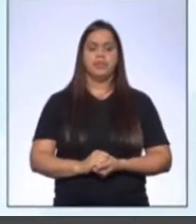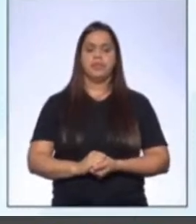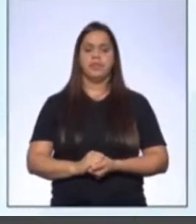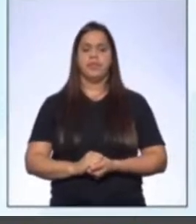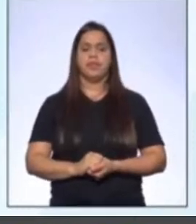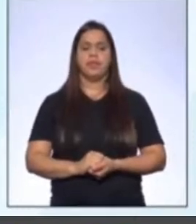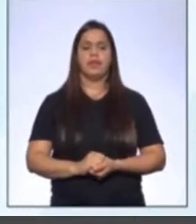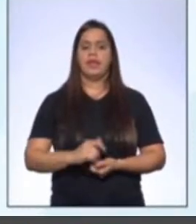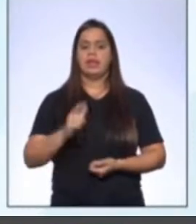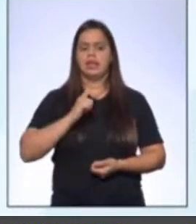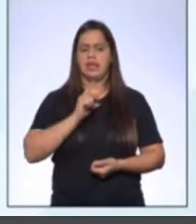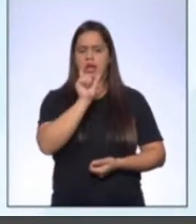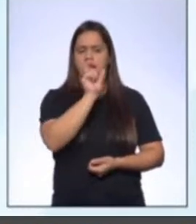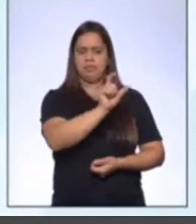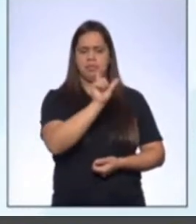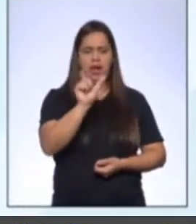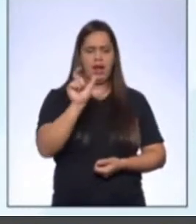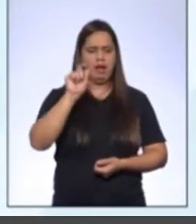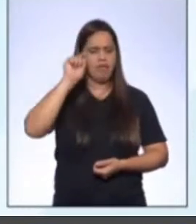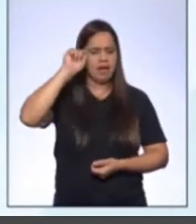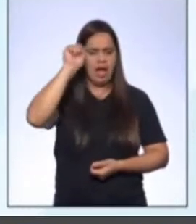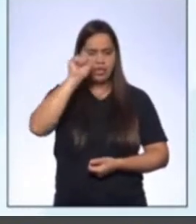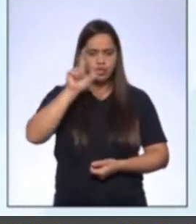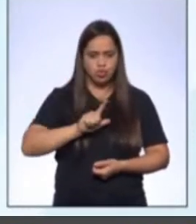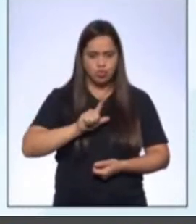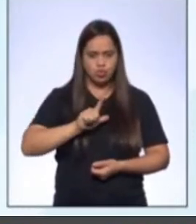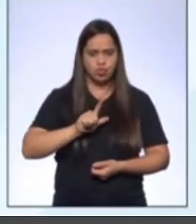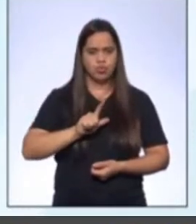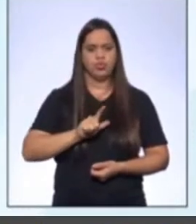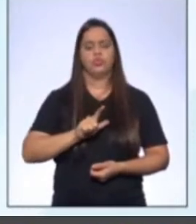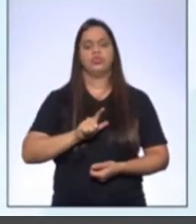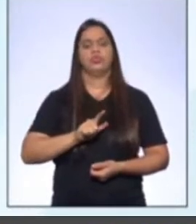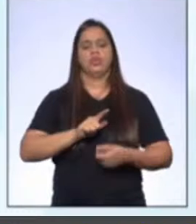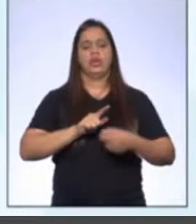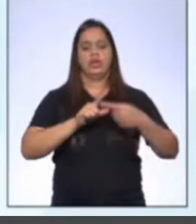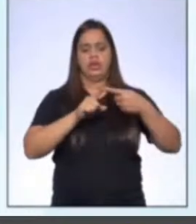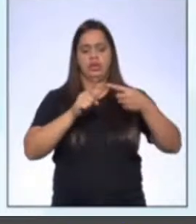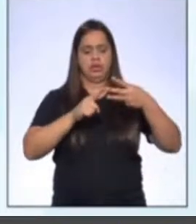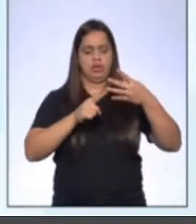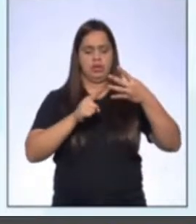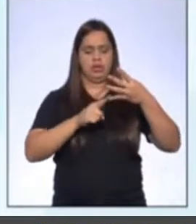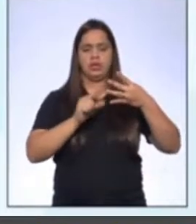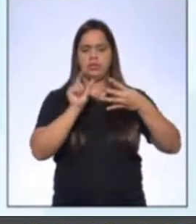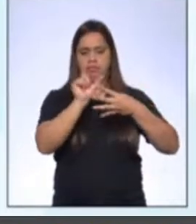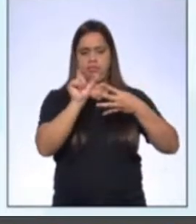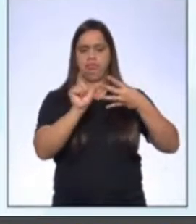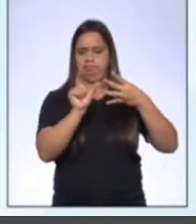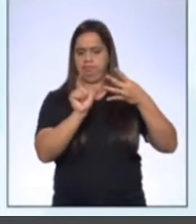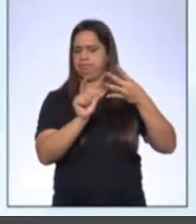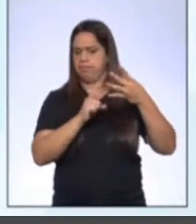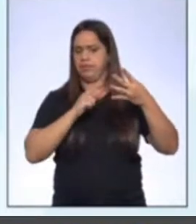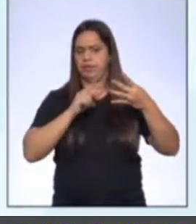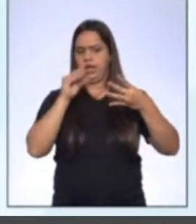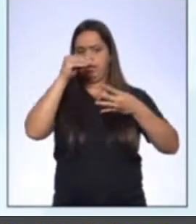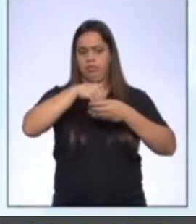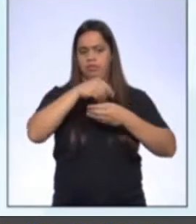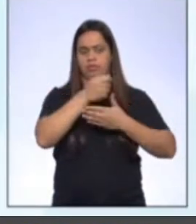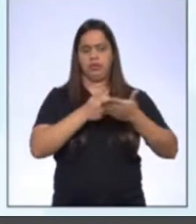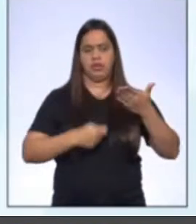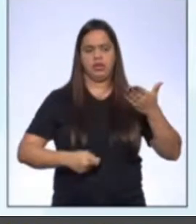Tem as palavras grifadas, ó, durante, mas, quando e novamente. Se a gente pensar em